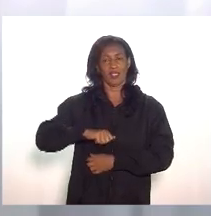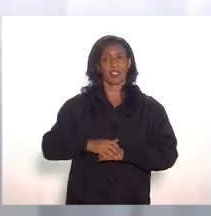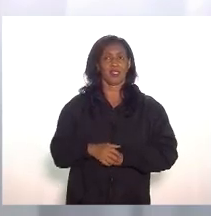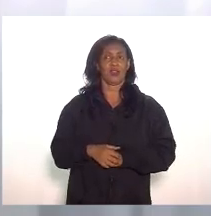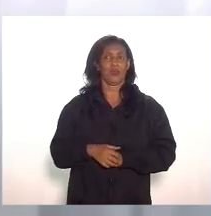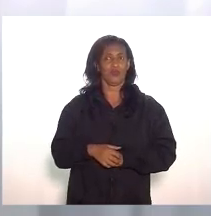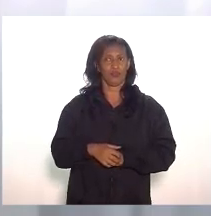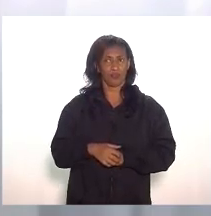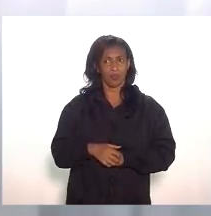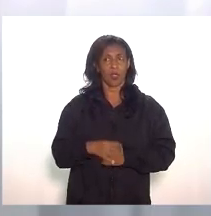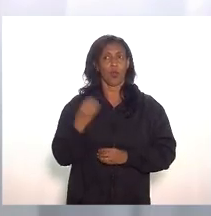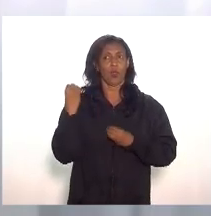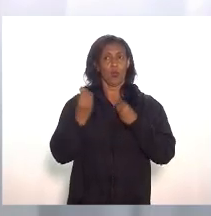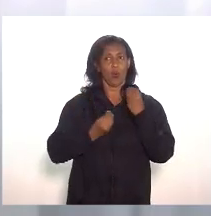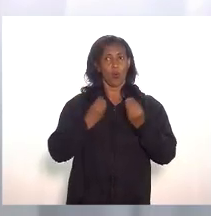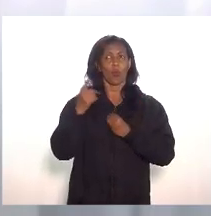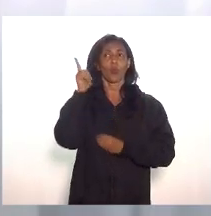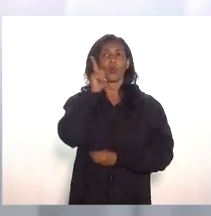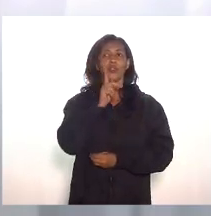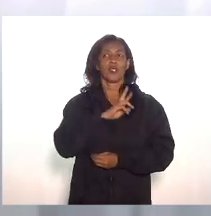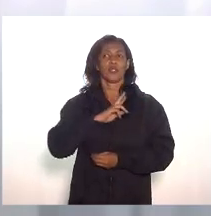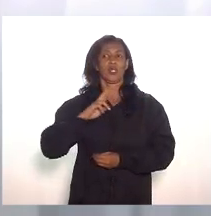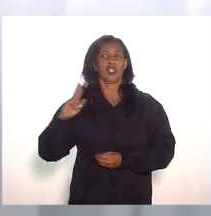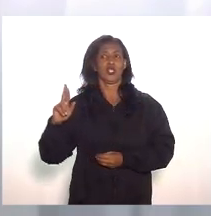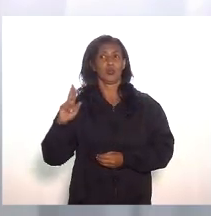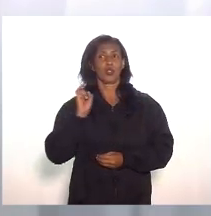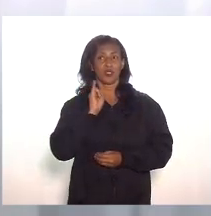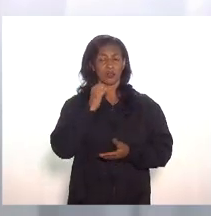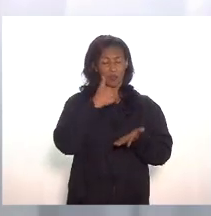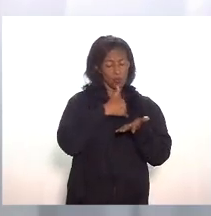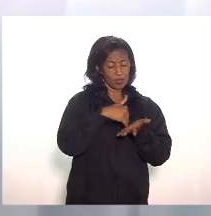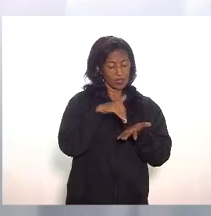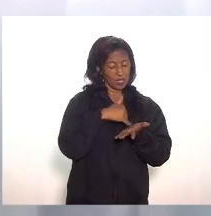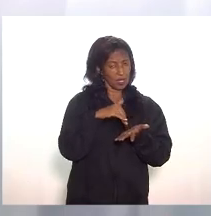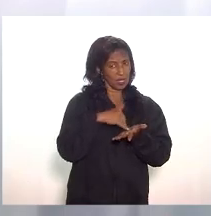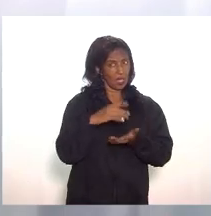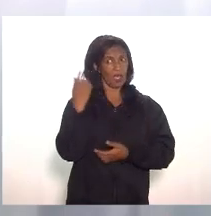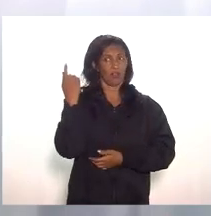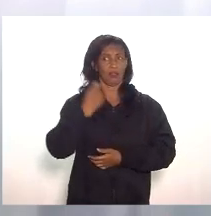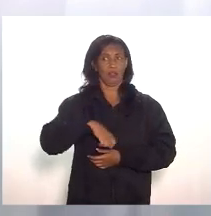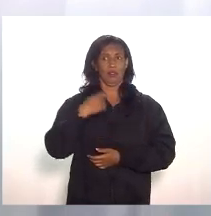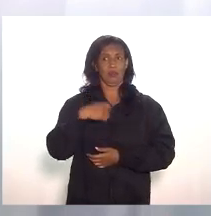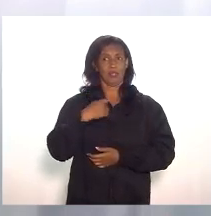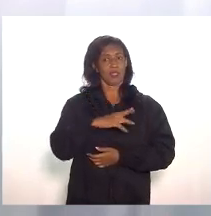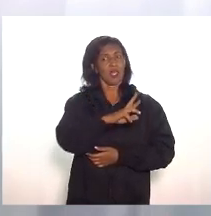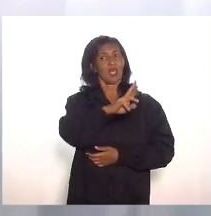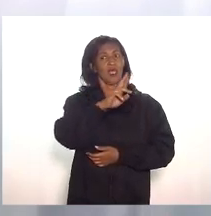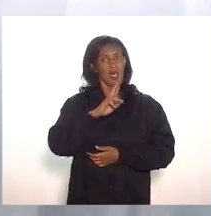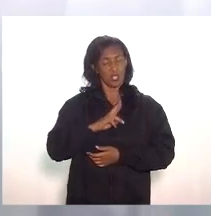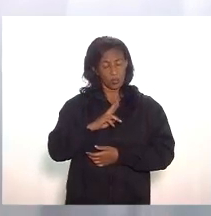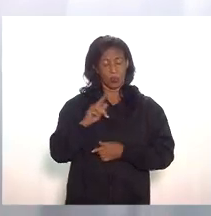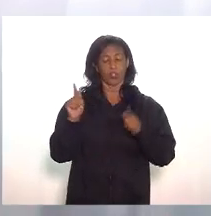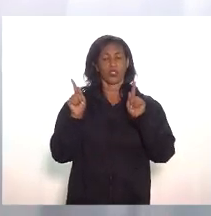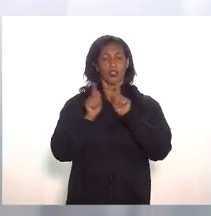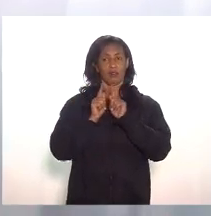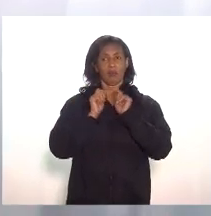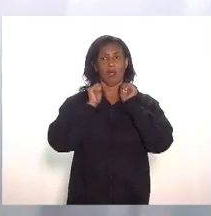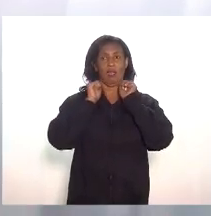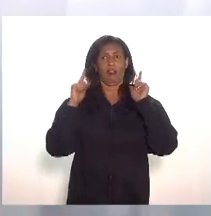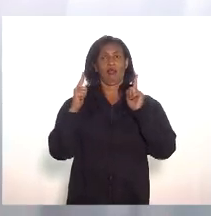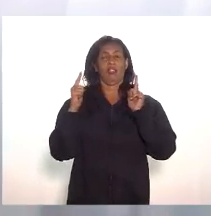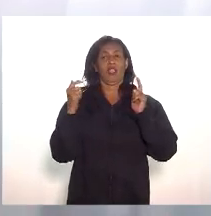que veja de que forma foi que chegou essa informação. E se for o secretário, ele precisa trazer resposta aqui para essa casa, por que foi